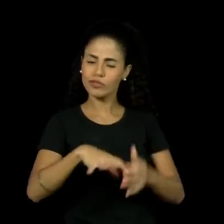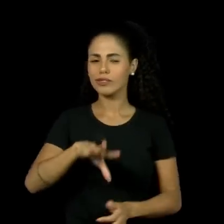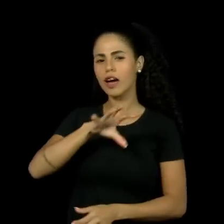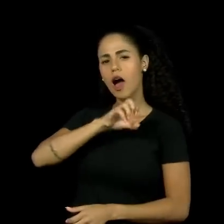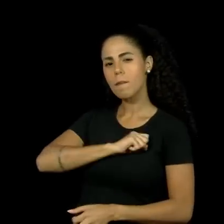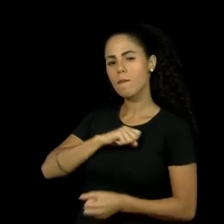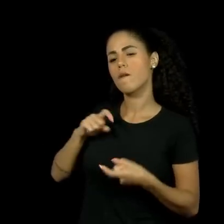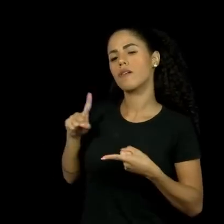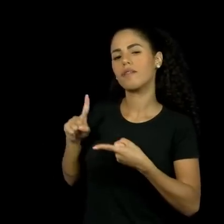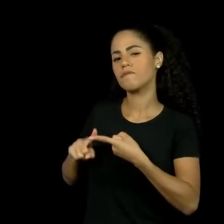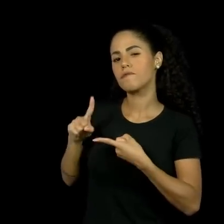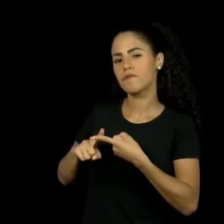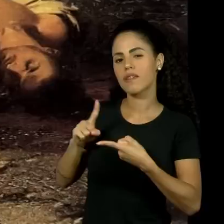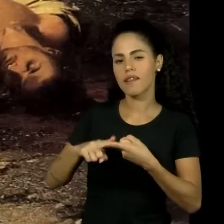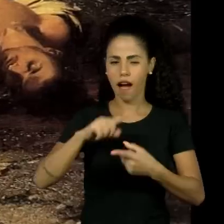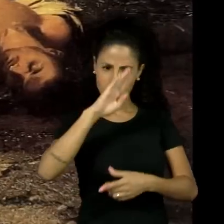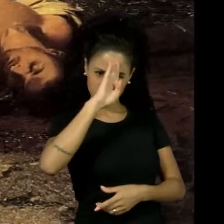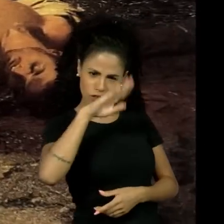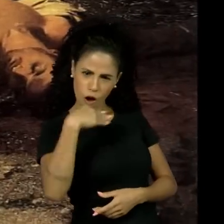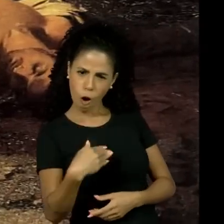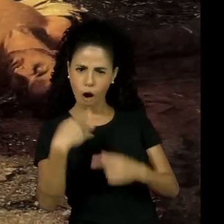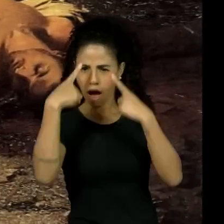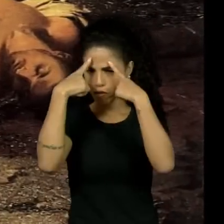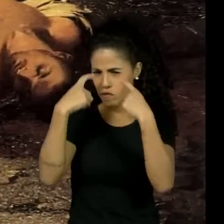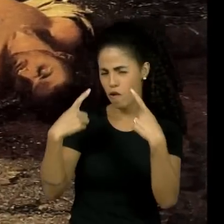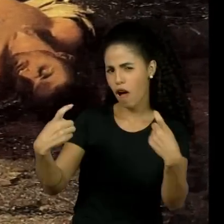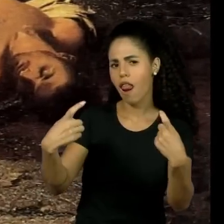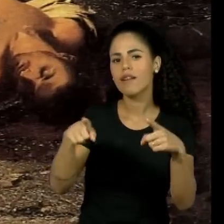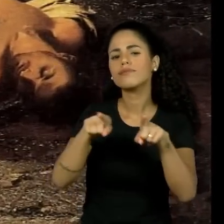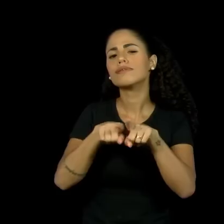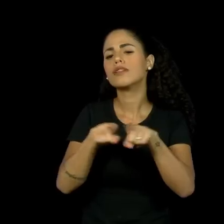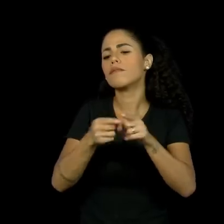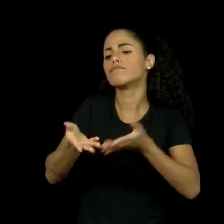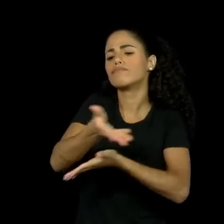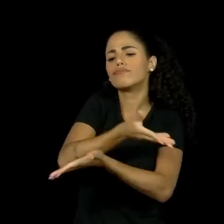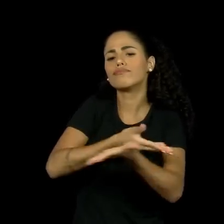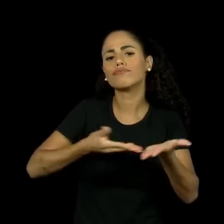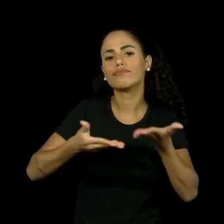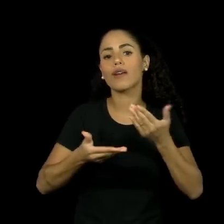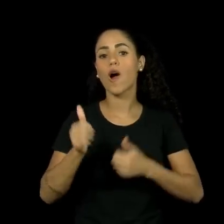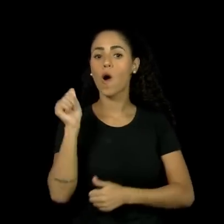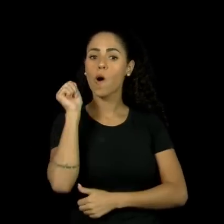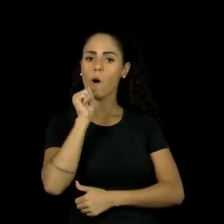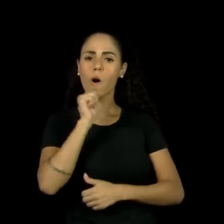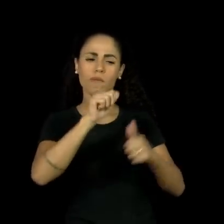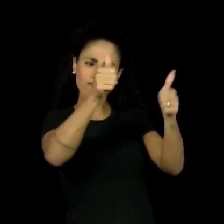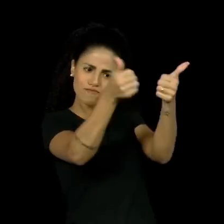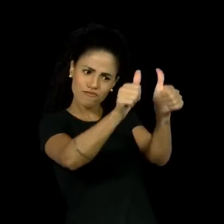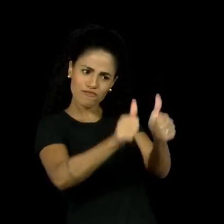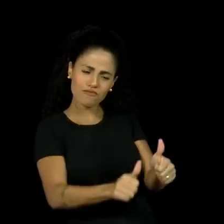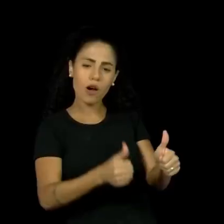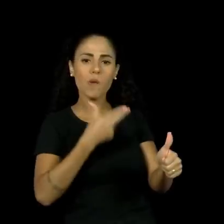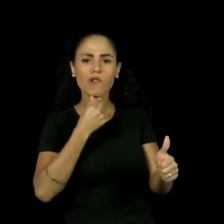a vingança, a honra, a violência e a relação entre homens e deuses.